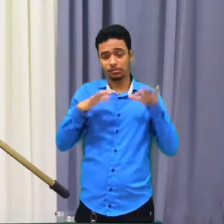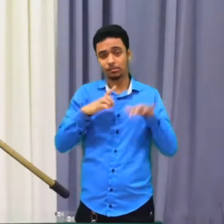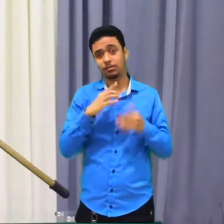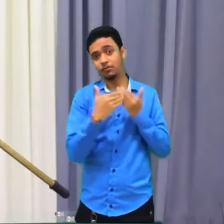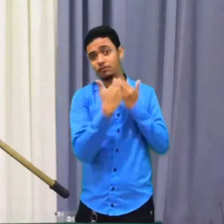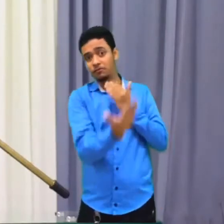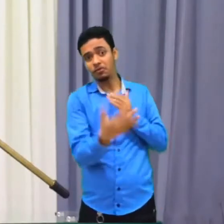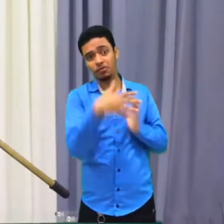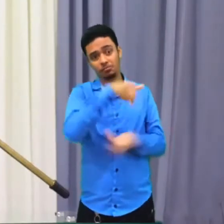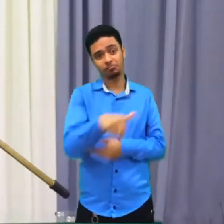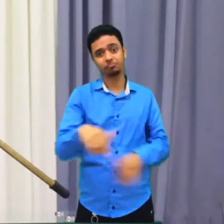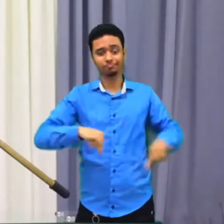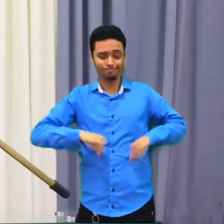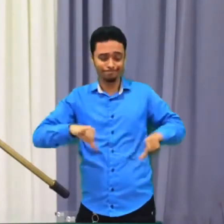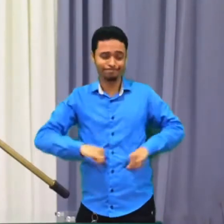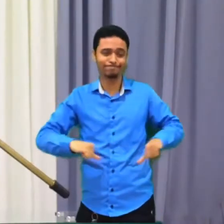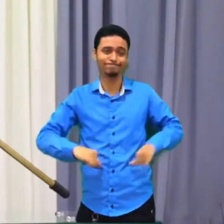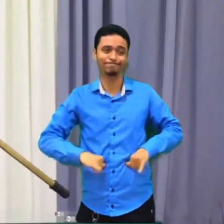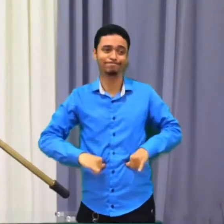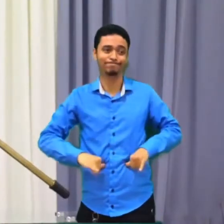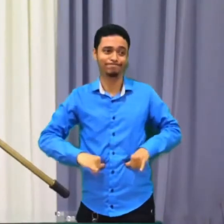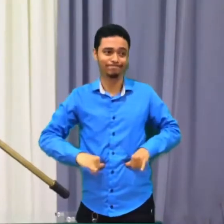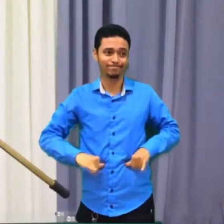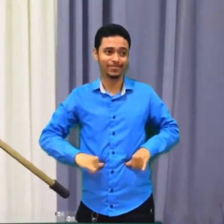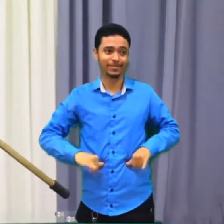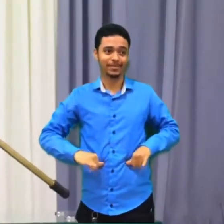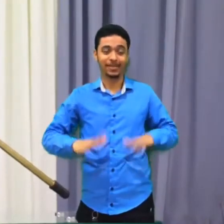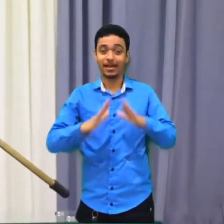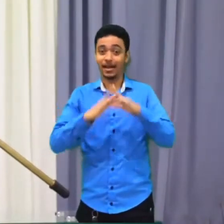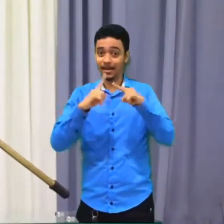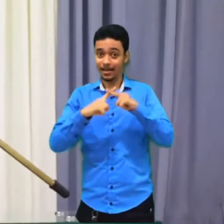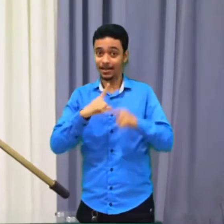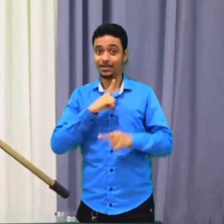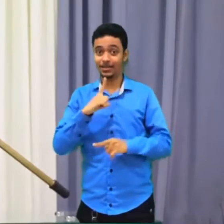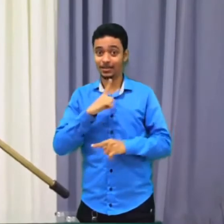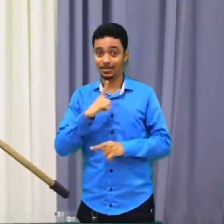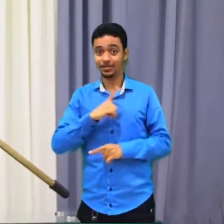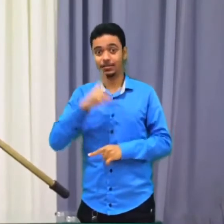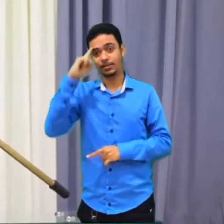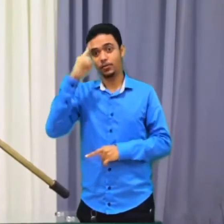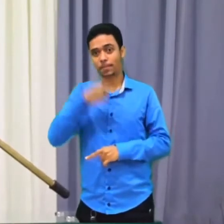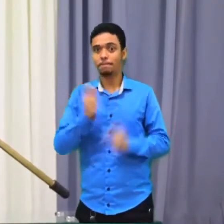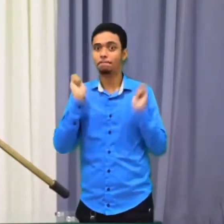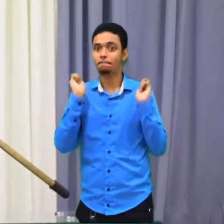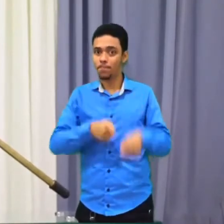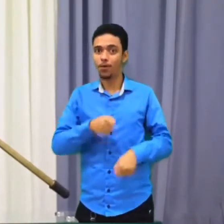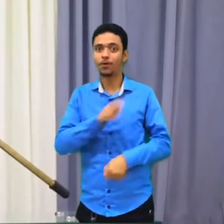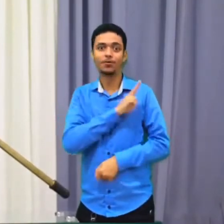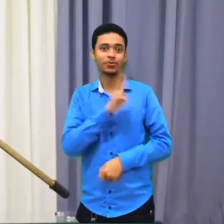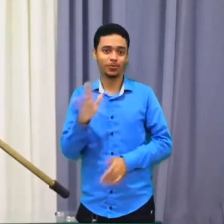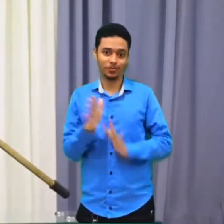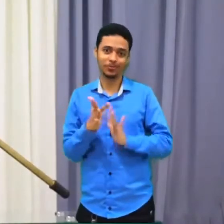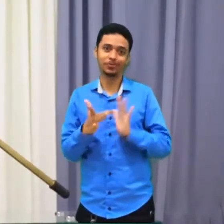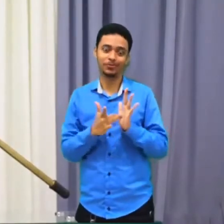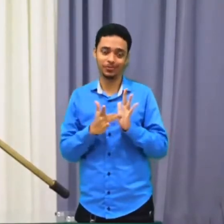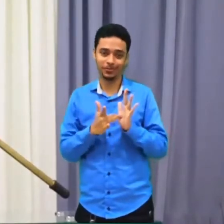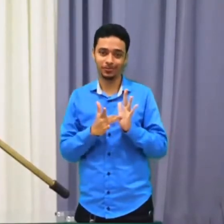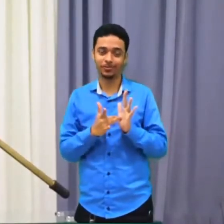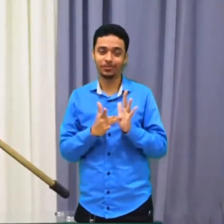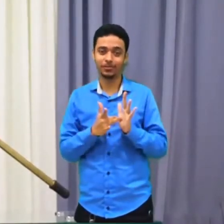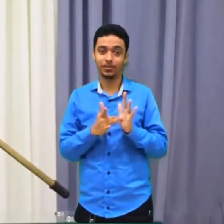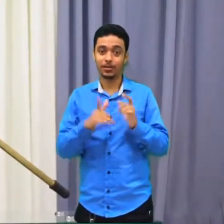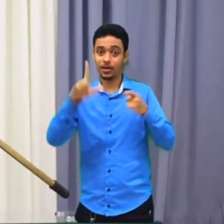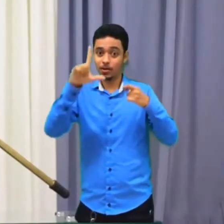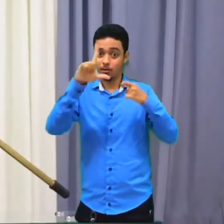afora. E a igreja tem autoridade para fazer isto em nome de Jesus. Em